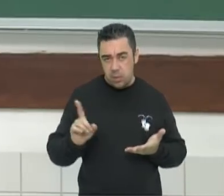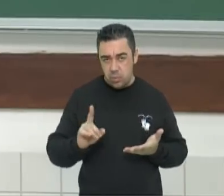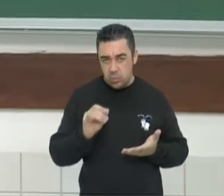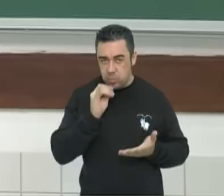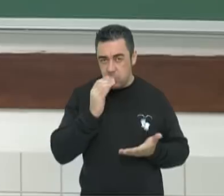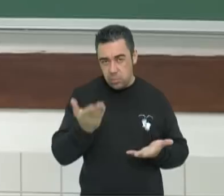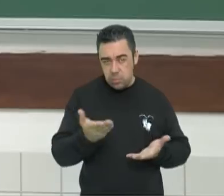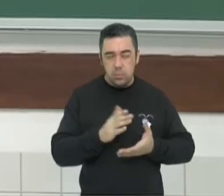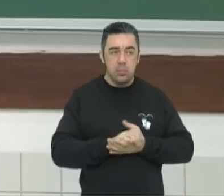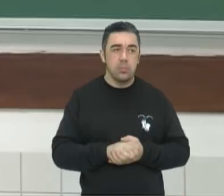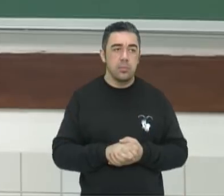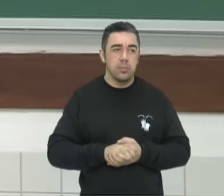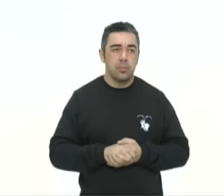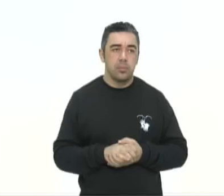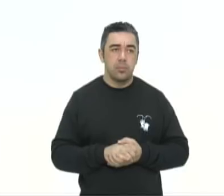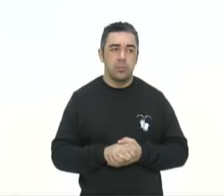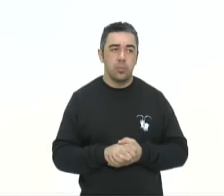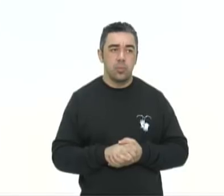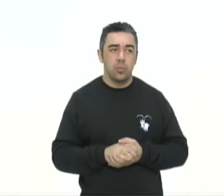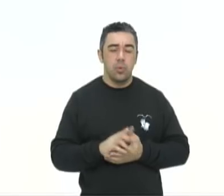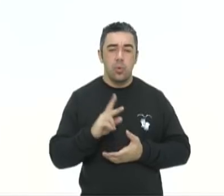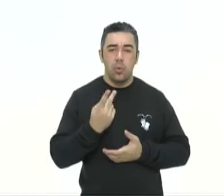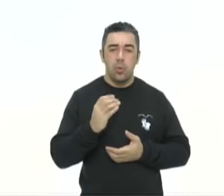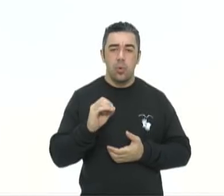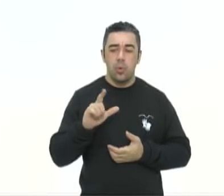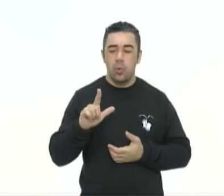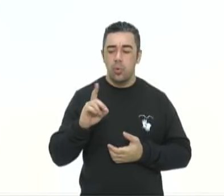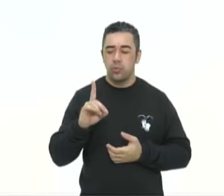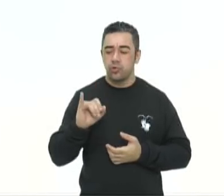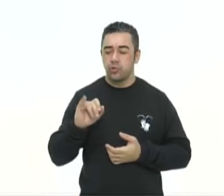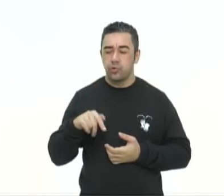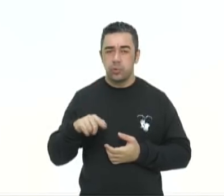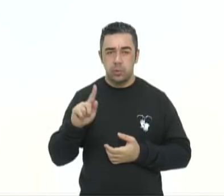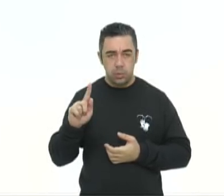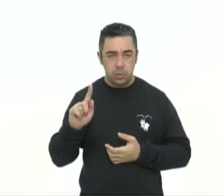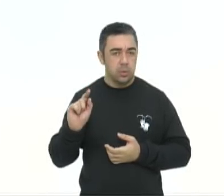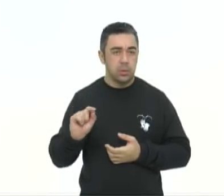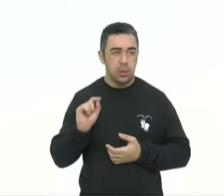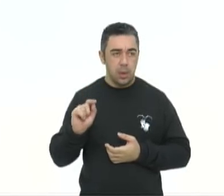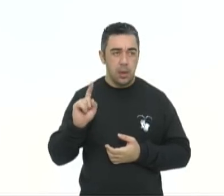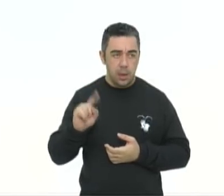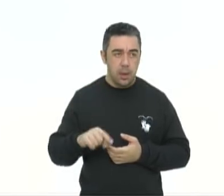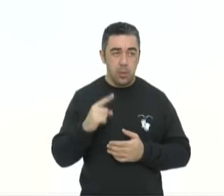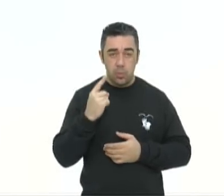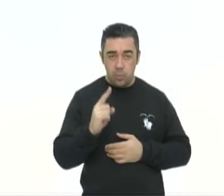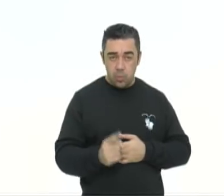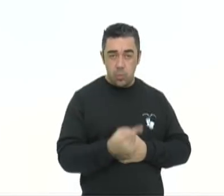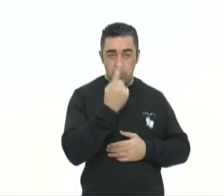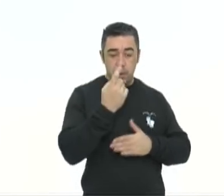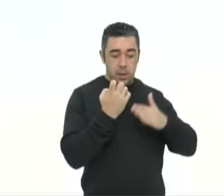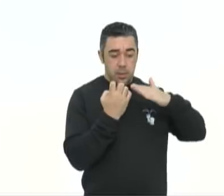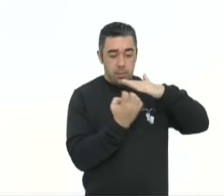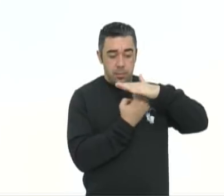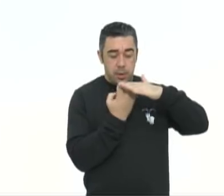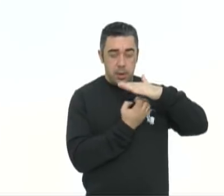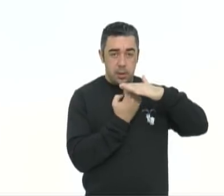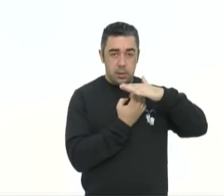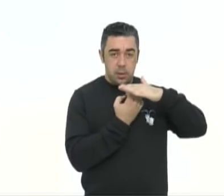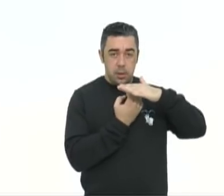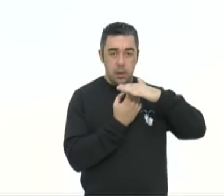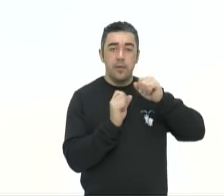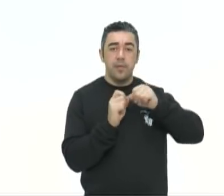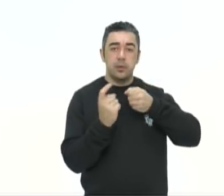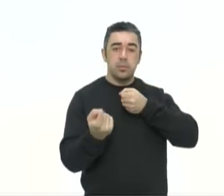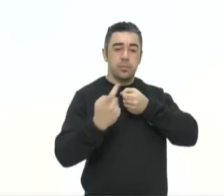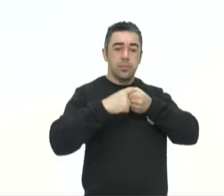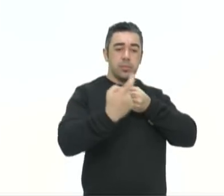exemplo. E o holding. O que é o holding? O holding é o seguinte, uma empresa que surgiu da associação de outras